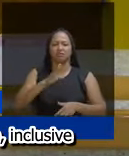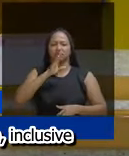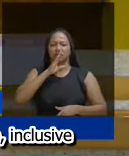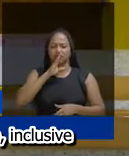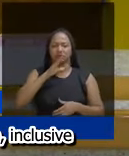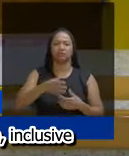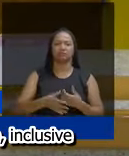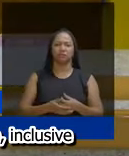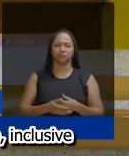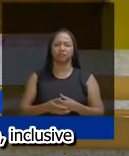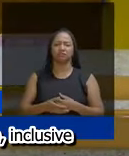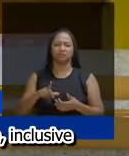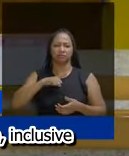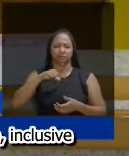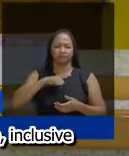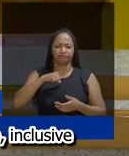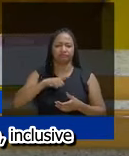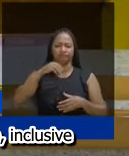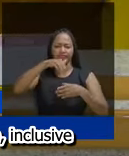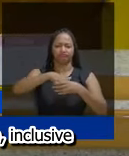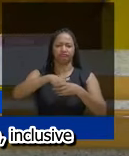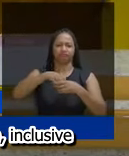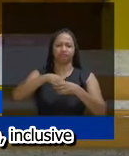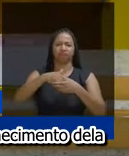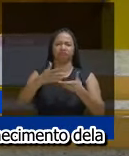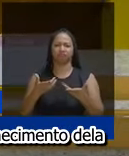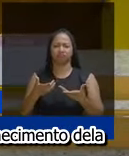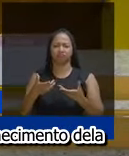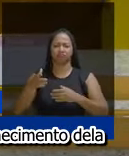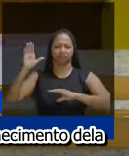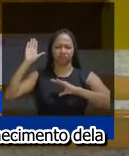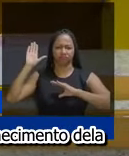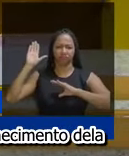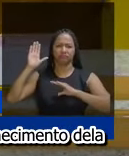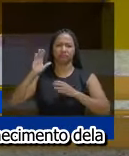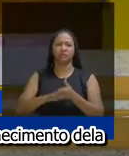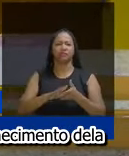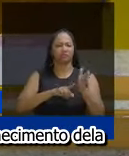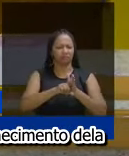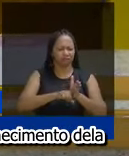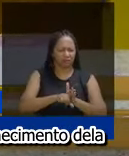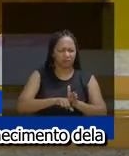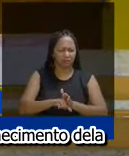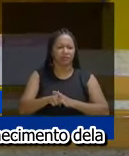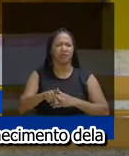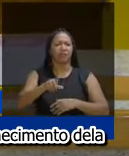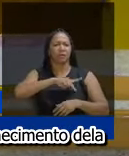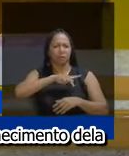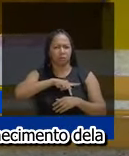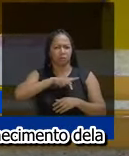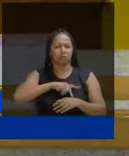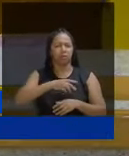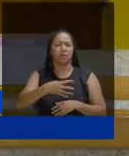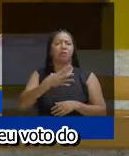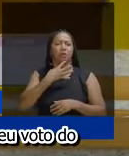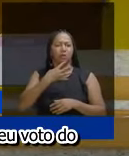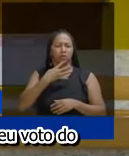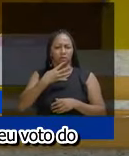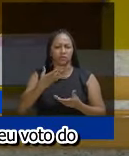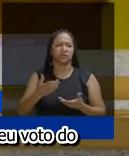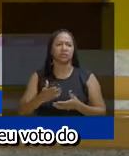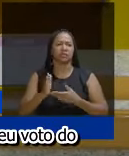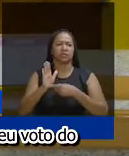enfrentou expressamente a incidência da inelegibilidade, inclusive com referência à consulta pública da condenação e ao conhecimento dela em